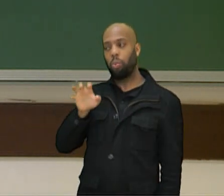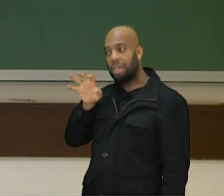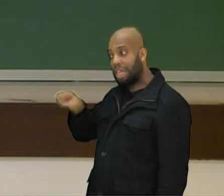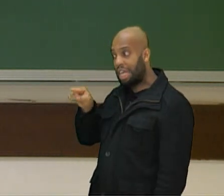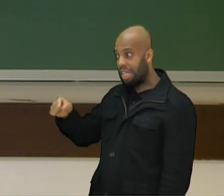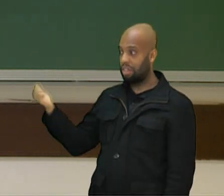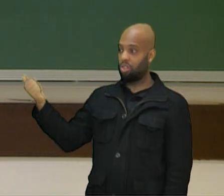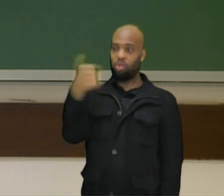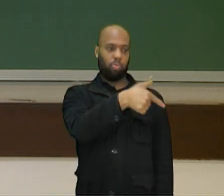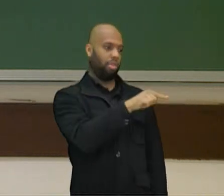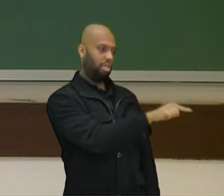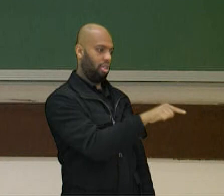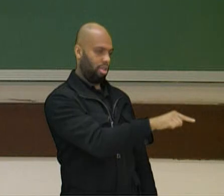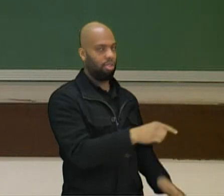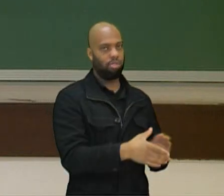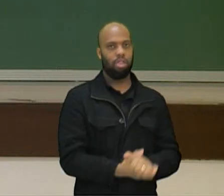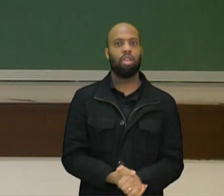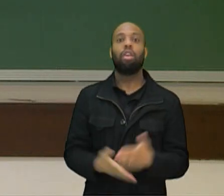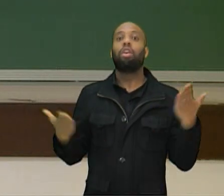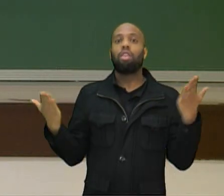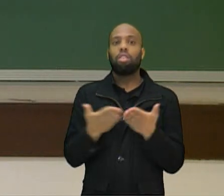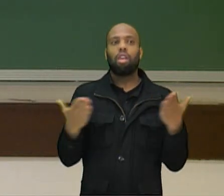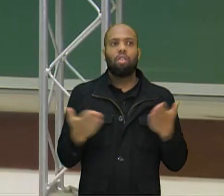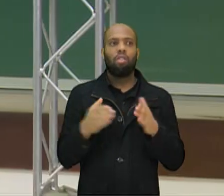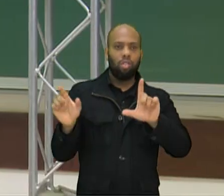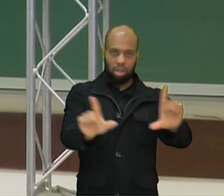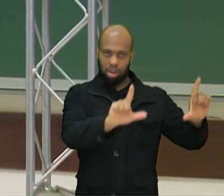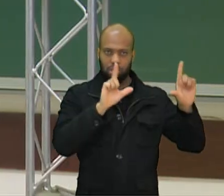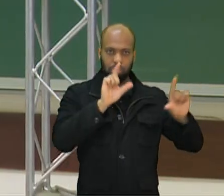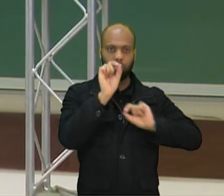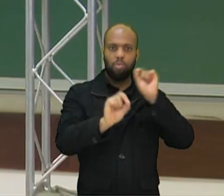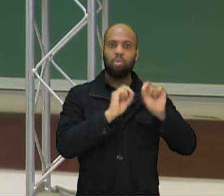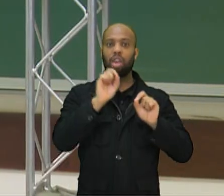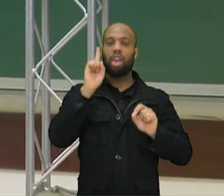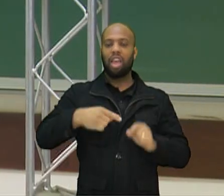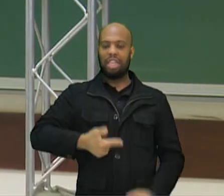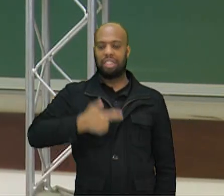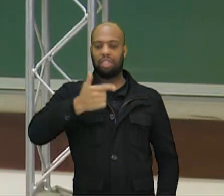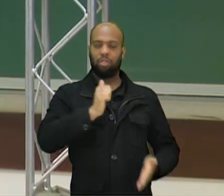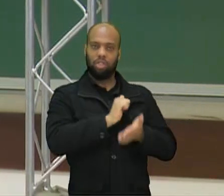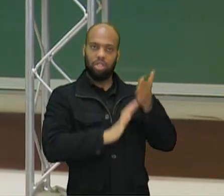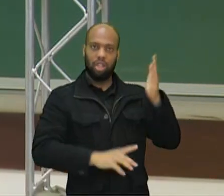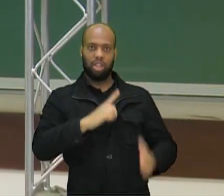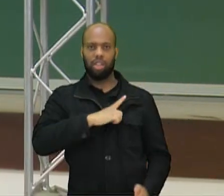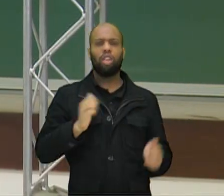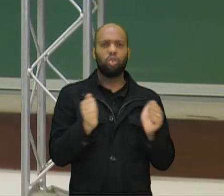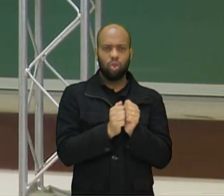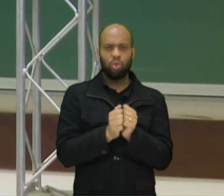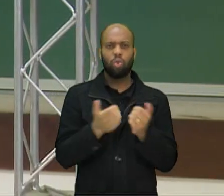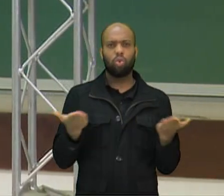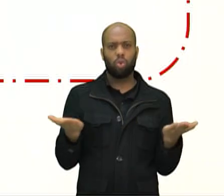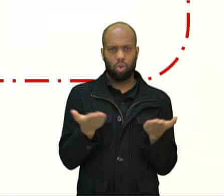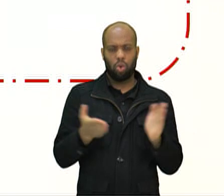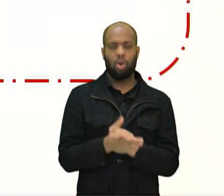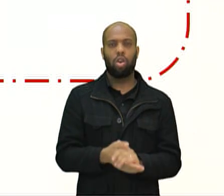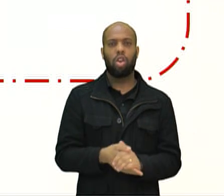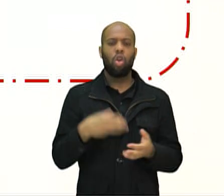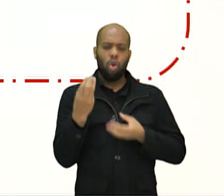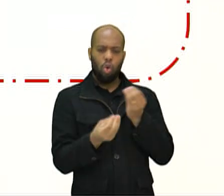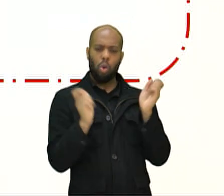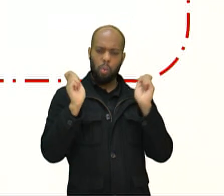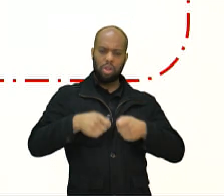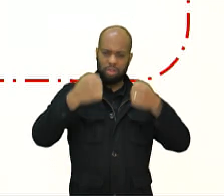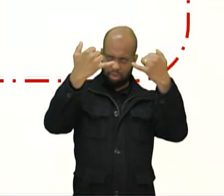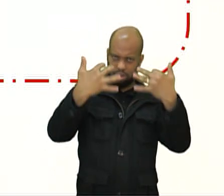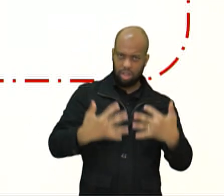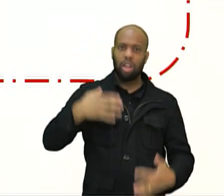são maiores do que os mares. E agora na tela vai aparecer para você a segunda atividade. Acompanha comigo. Como podemos